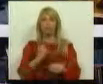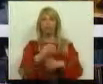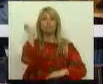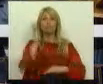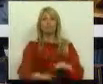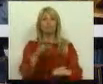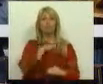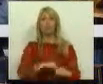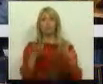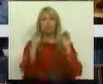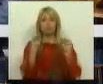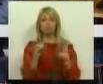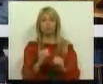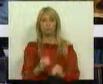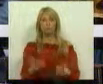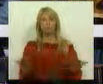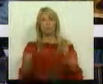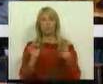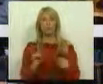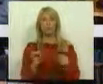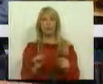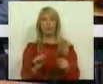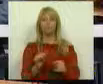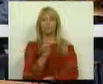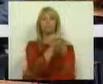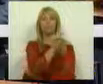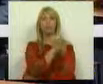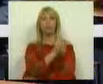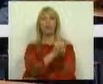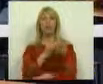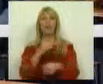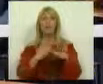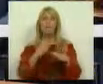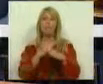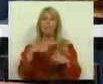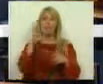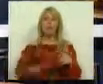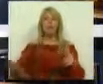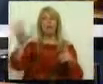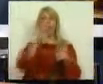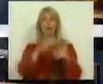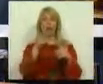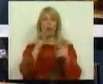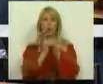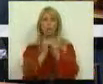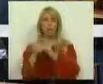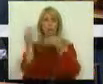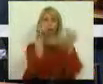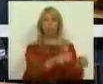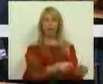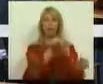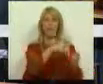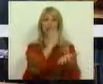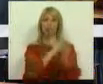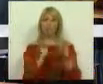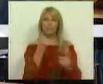remuneração. De tal forma, assim foi que a média nacional entre a data de entrada do requerimento e o processamento da prestação se situava, em muitos